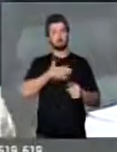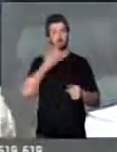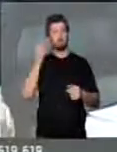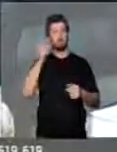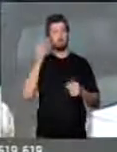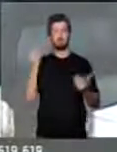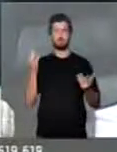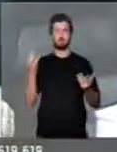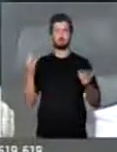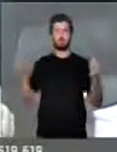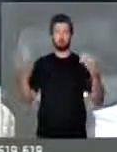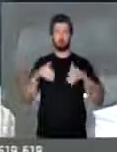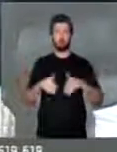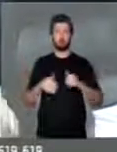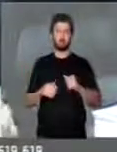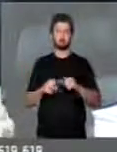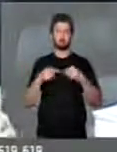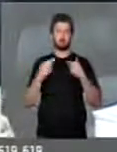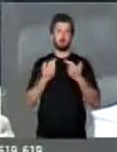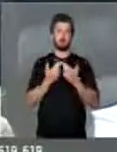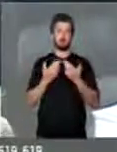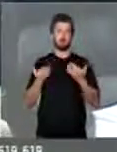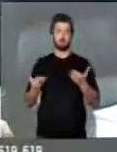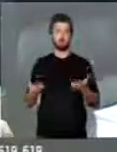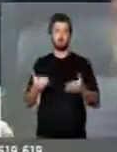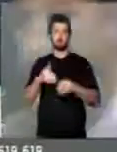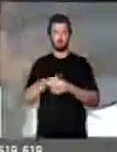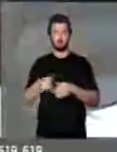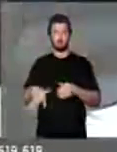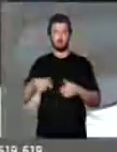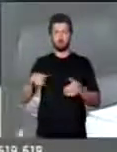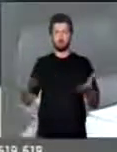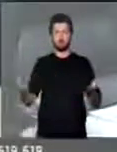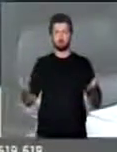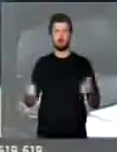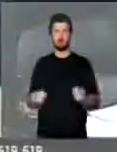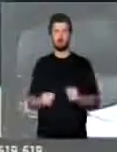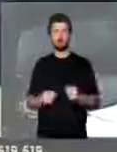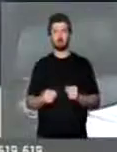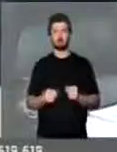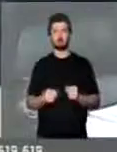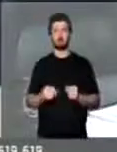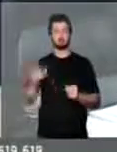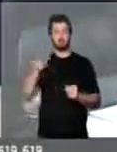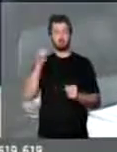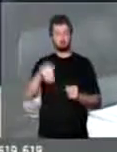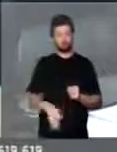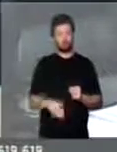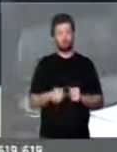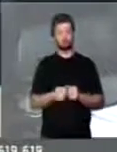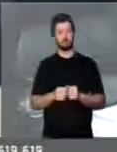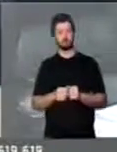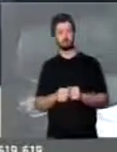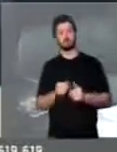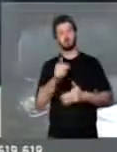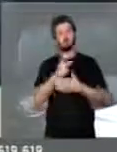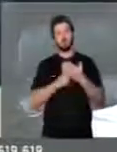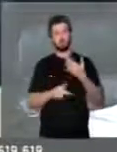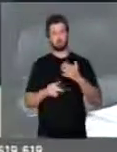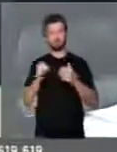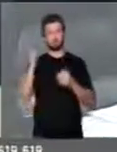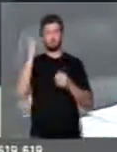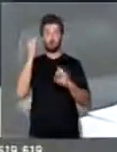deputados e deputadas para as importantes reuniões de votações que nós temos no dia de hoje. Nós temos votando um projeto de